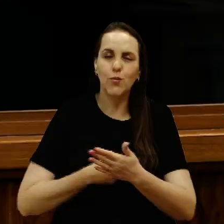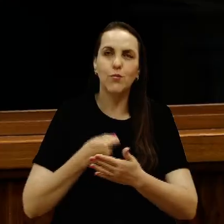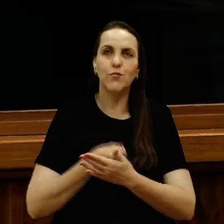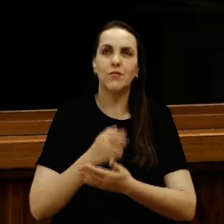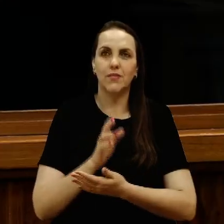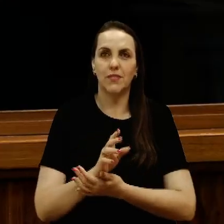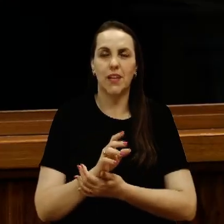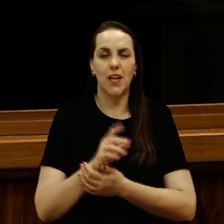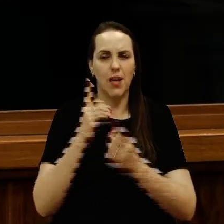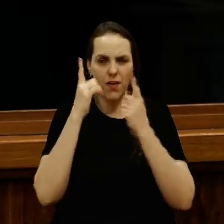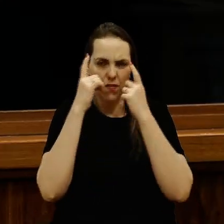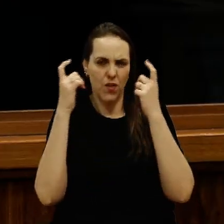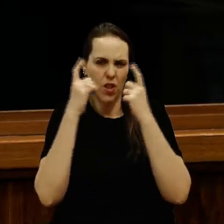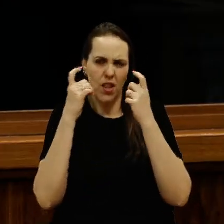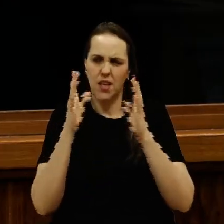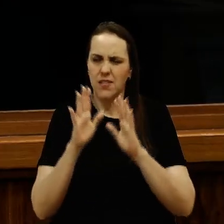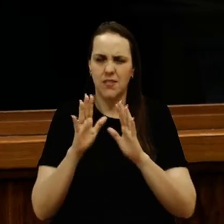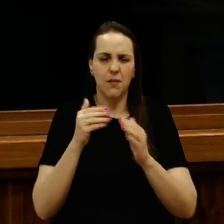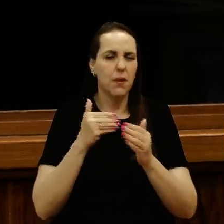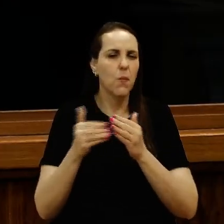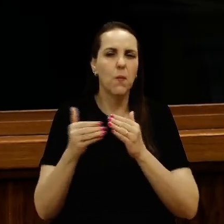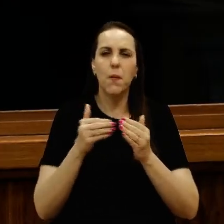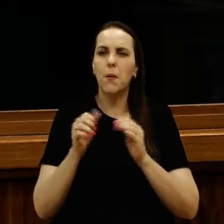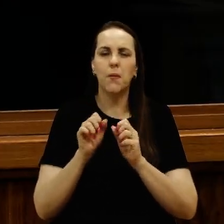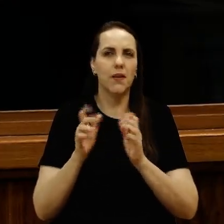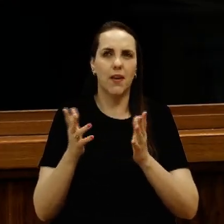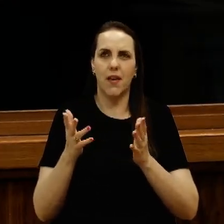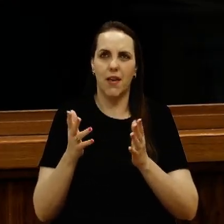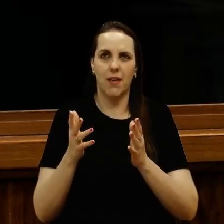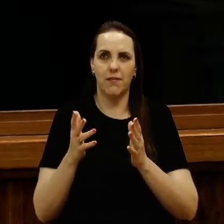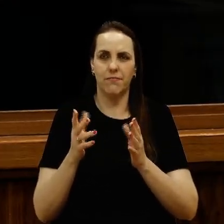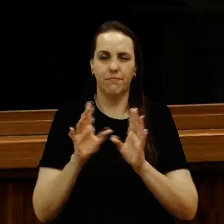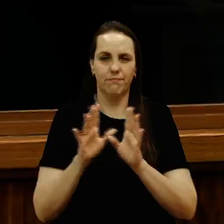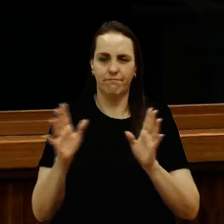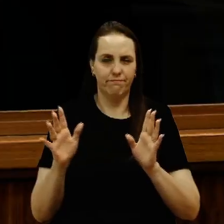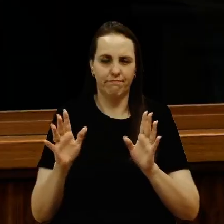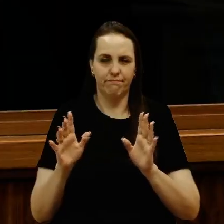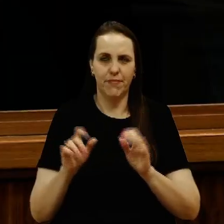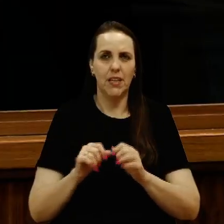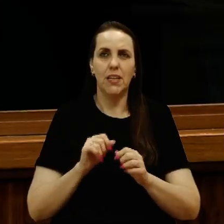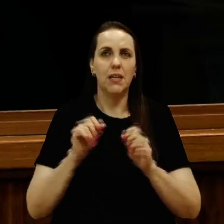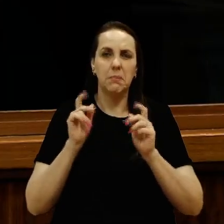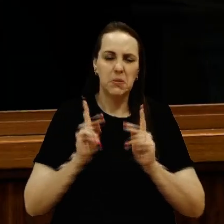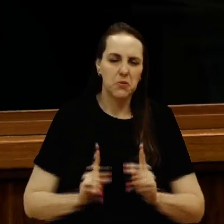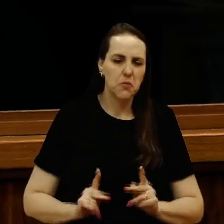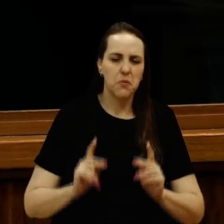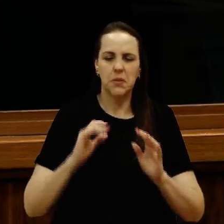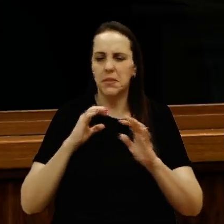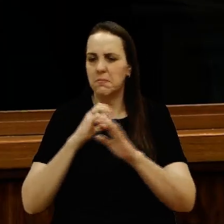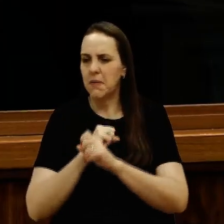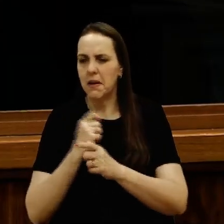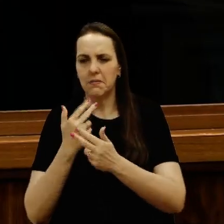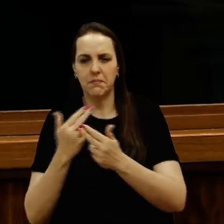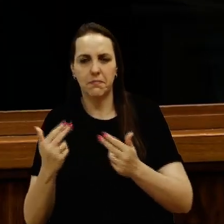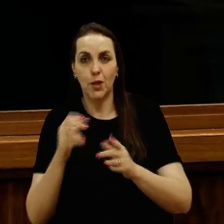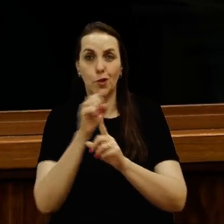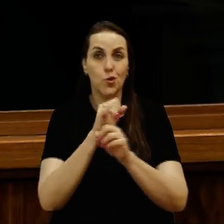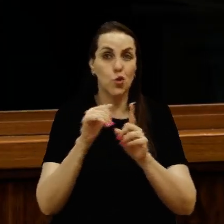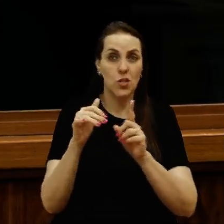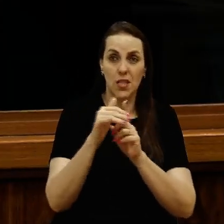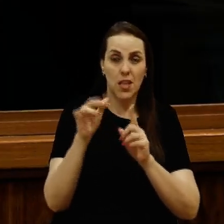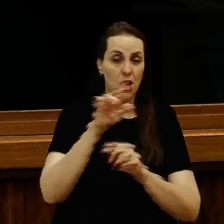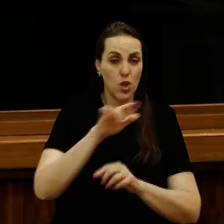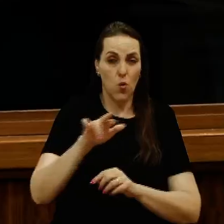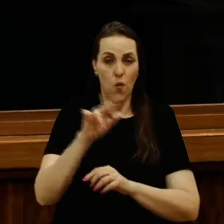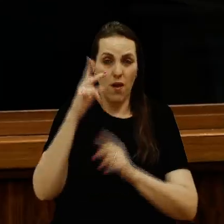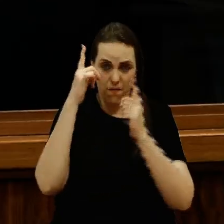ela para quem for, né? Eu acho que quando a gente tem uma sociedade que não é violenta, é melhor para todo mundo. Então,